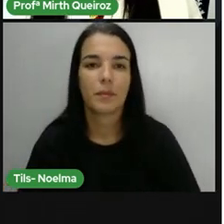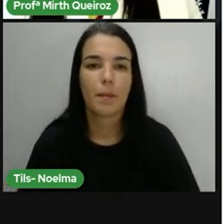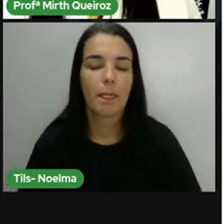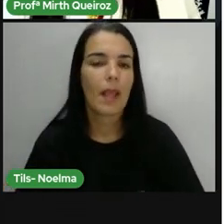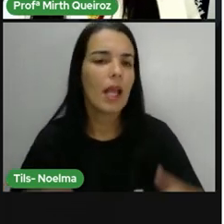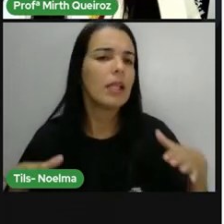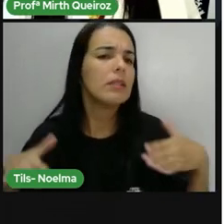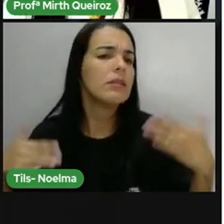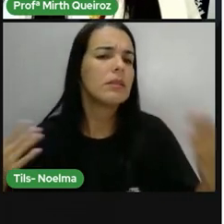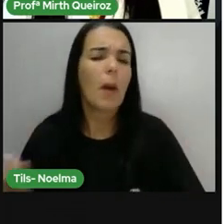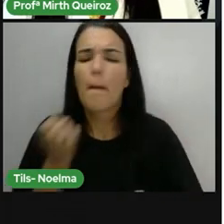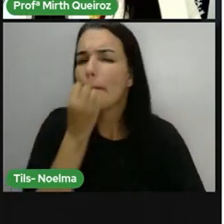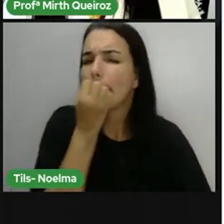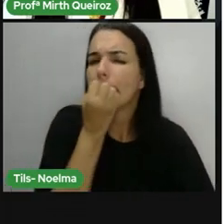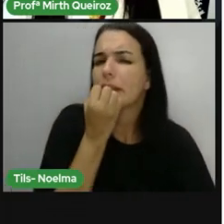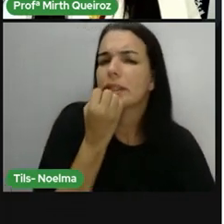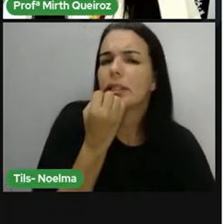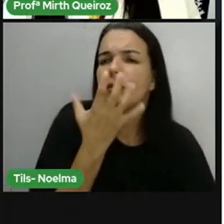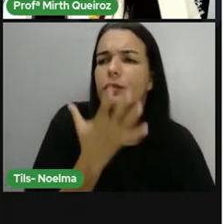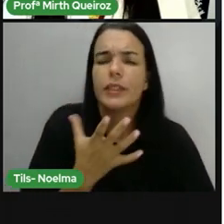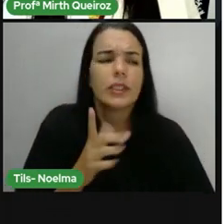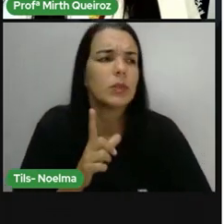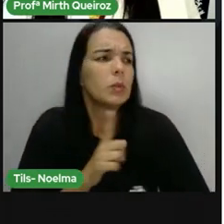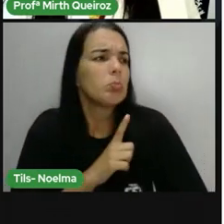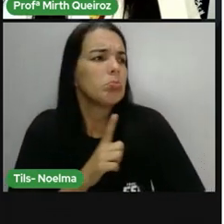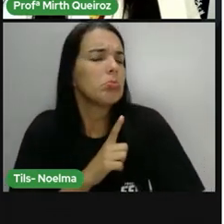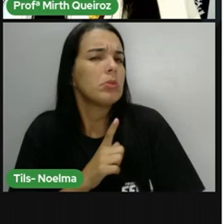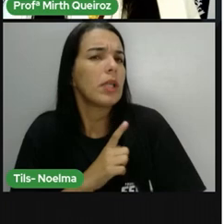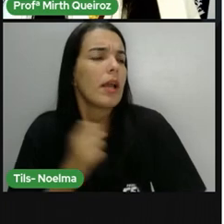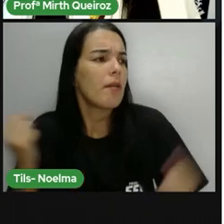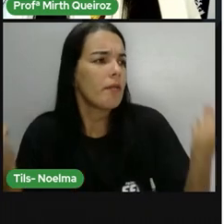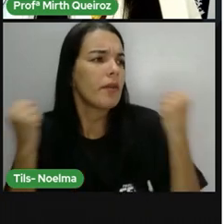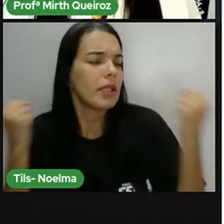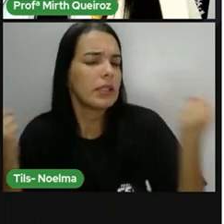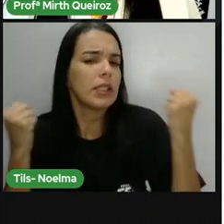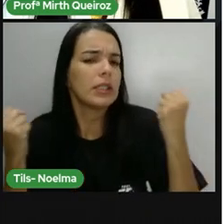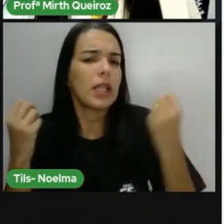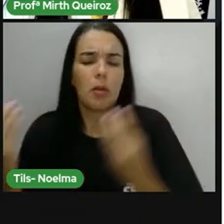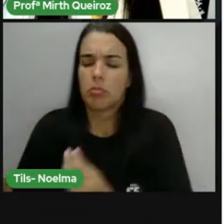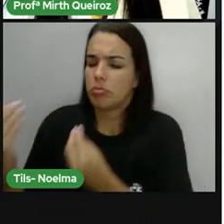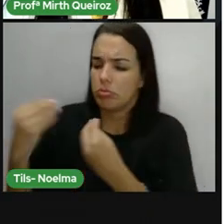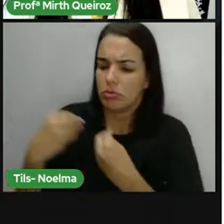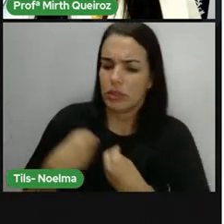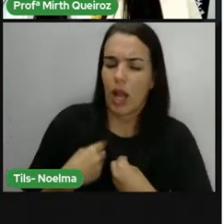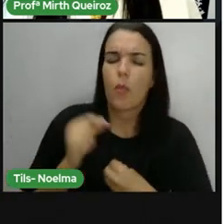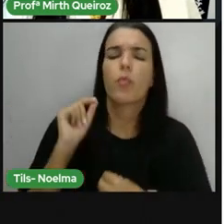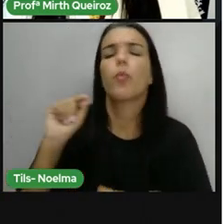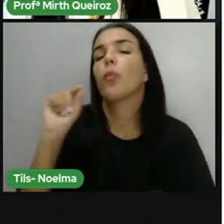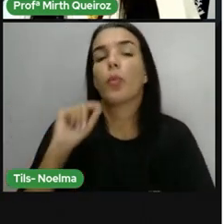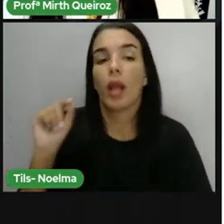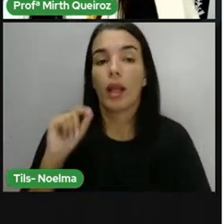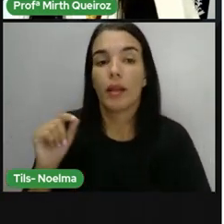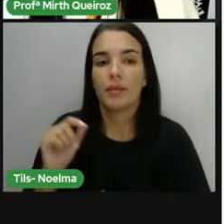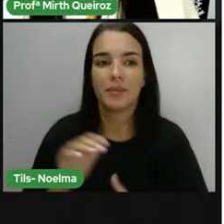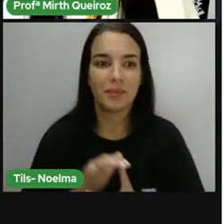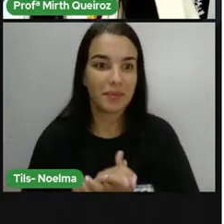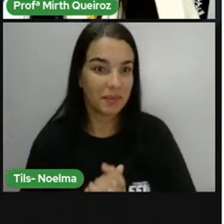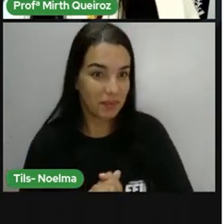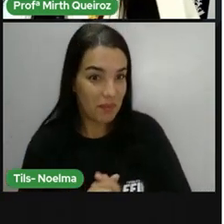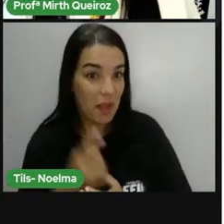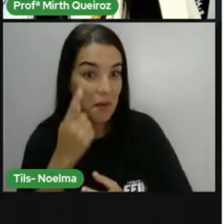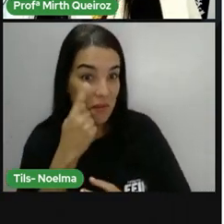E que benefícios essas práticas de atividades físicas pode trazer para a gente, Pro? Então, nós temos aí